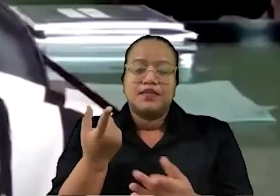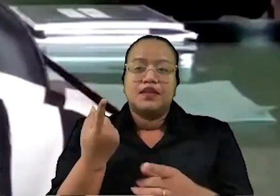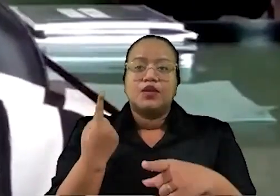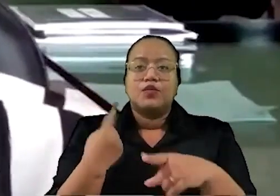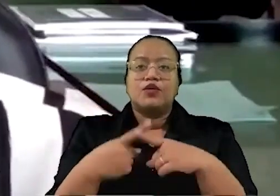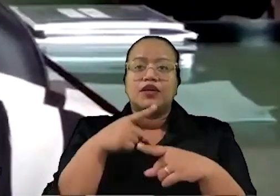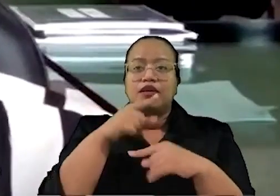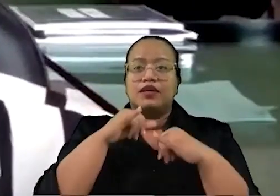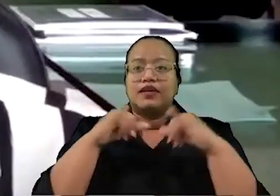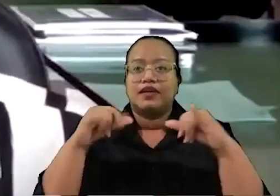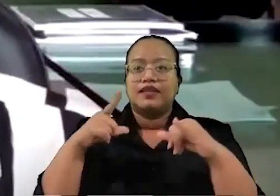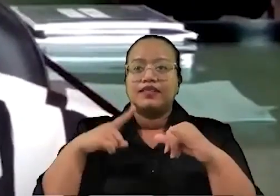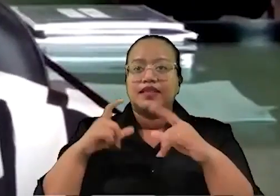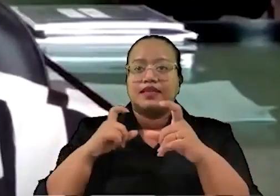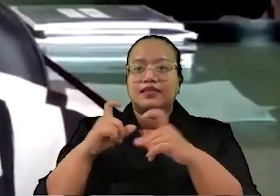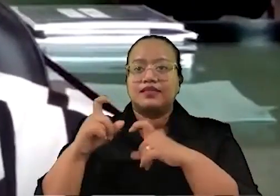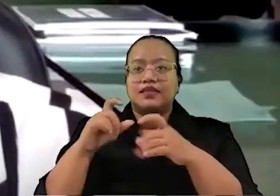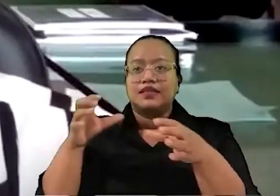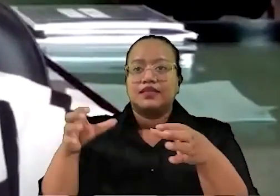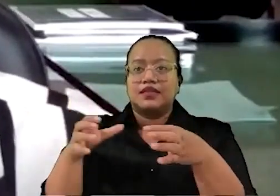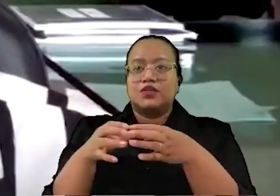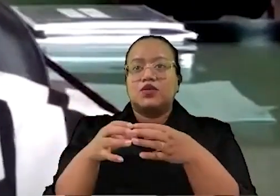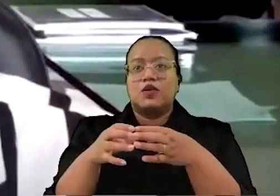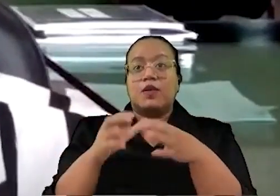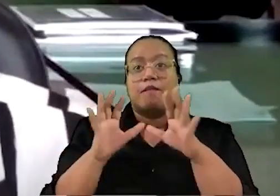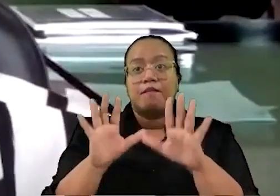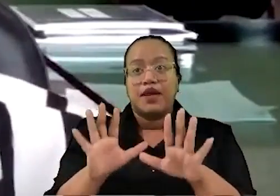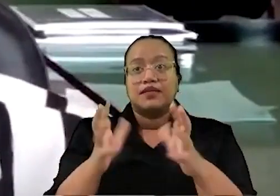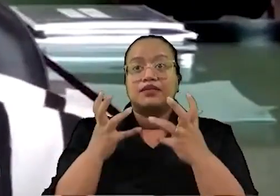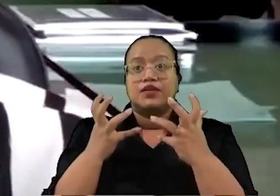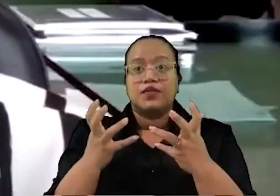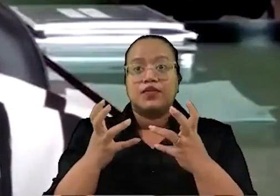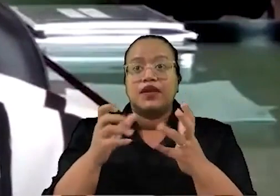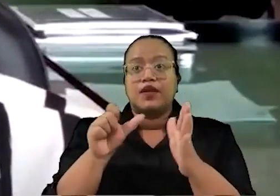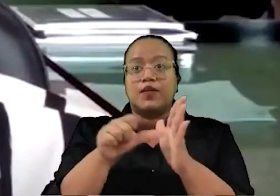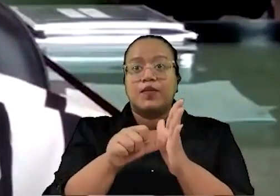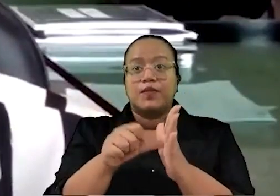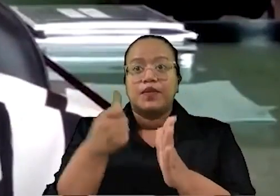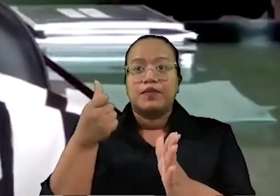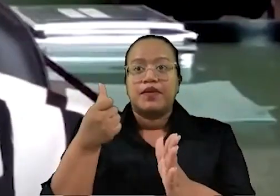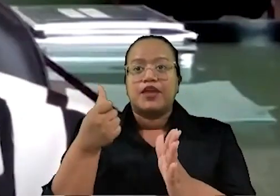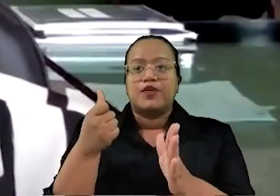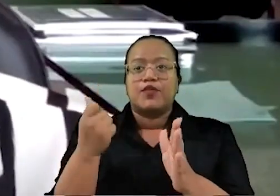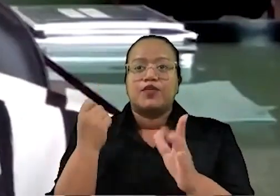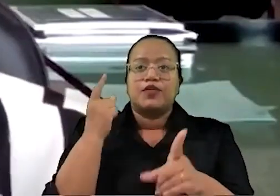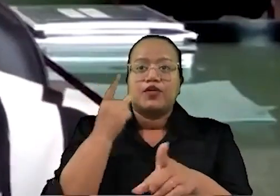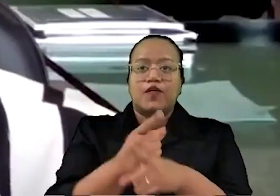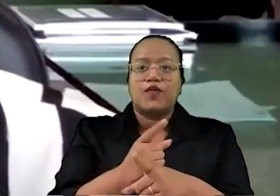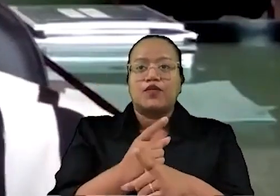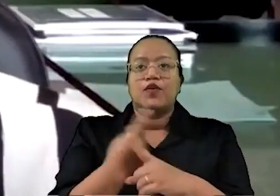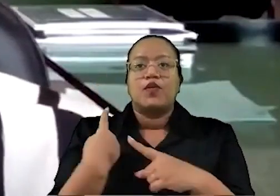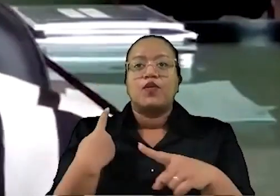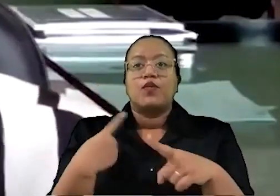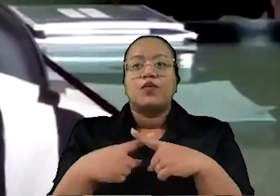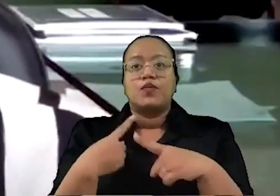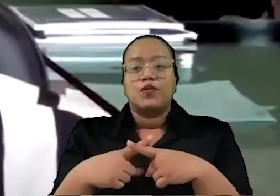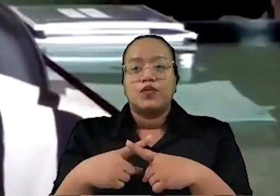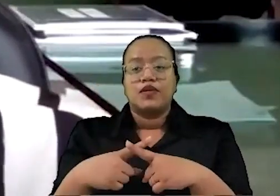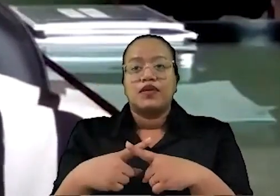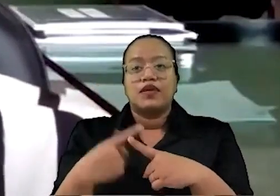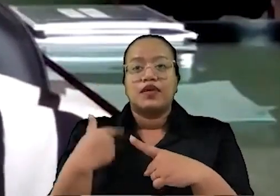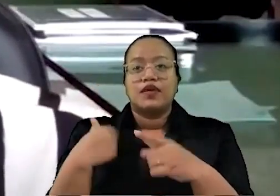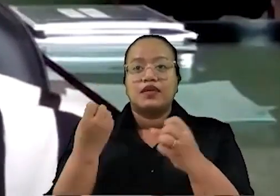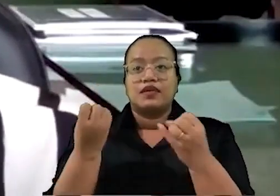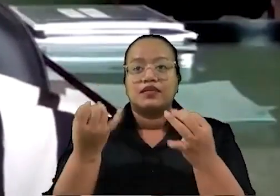hoje, mas espero que este seja o primeiro de outros encontros, doutora Daldice, porque, como disse, estamos irmanados